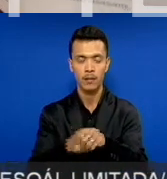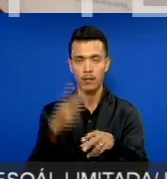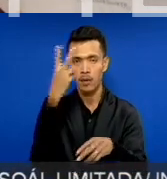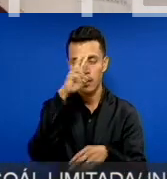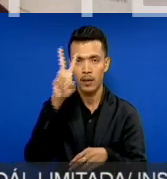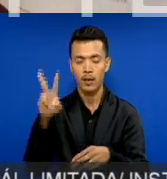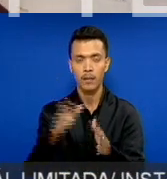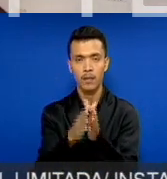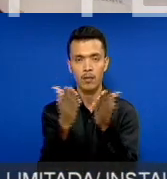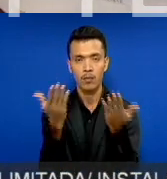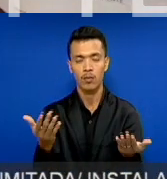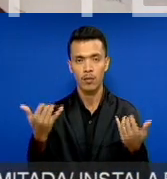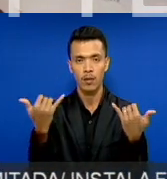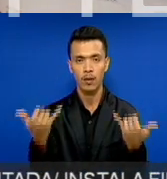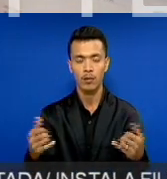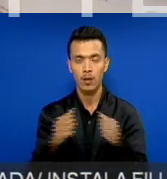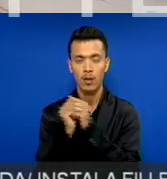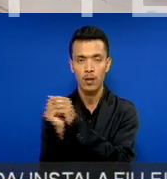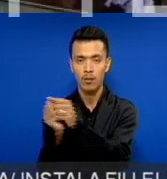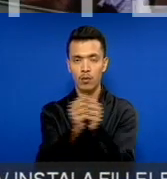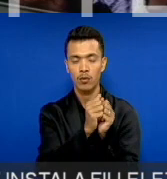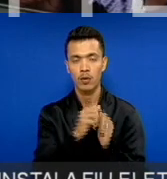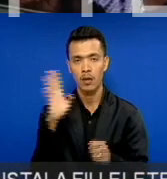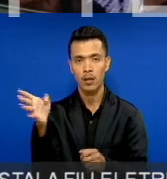para a página, né, bededão, né, hamutu, tahan hat nulo